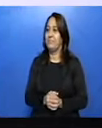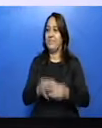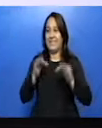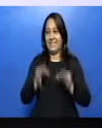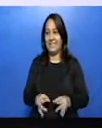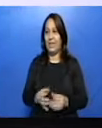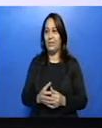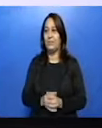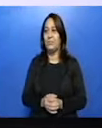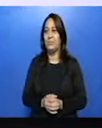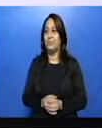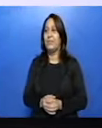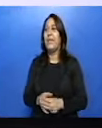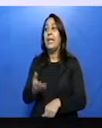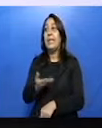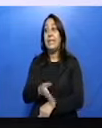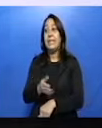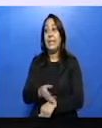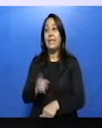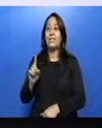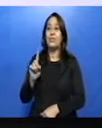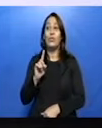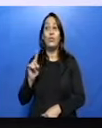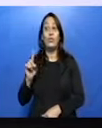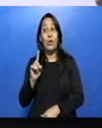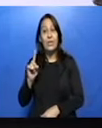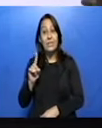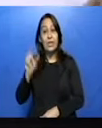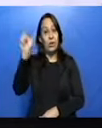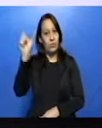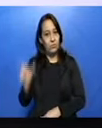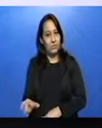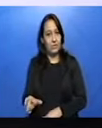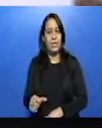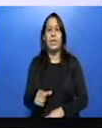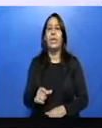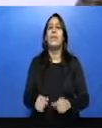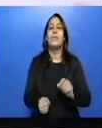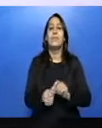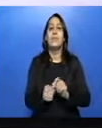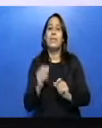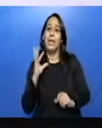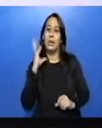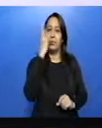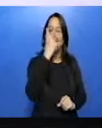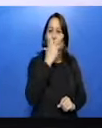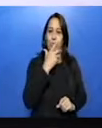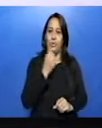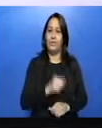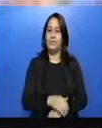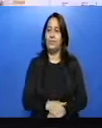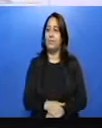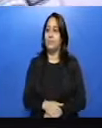Certo? Treina sozinho essa atividade para ficar bonito sua leitura e sua fala no